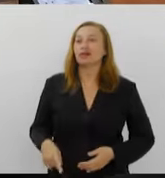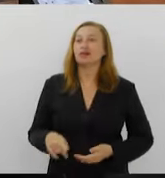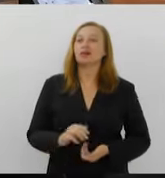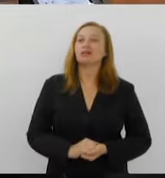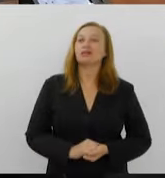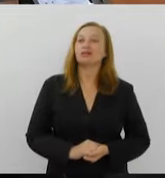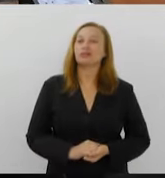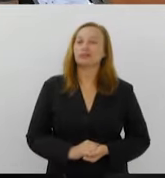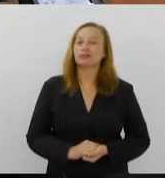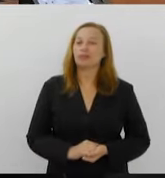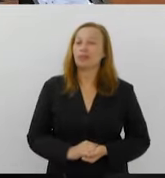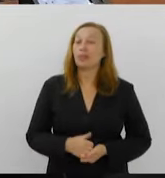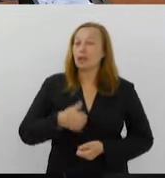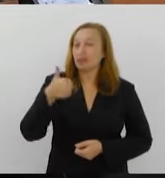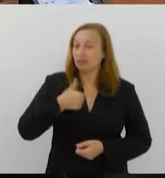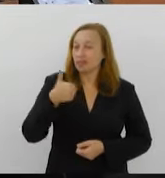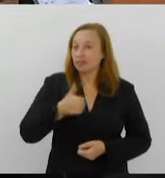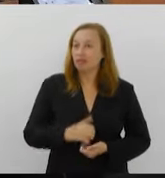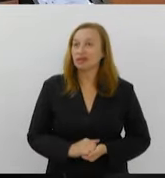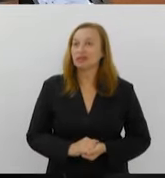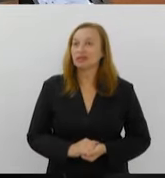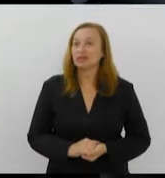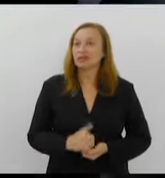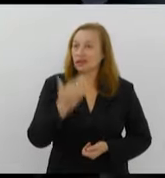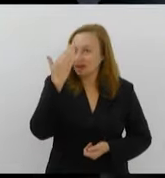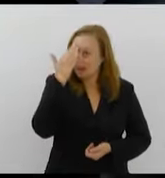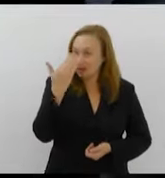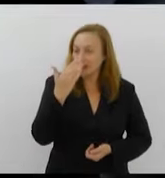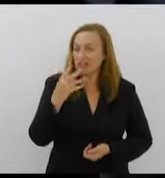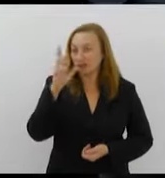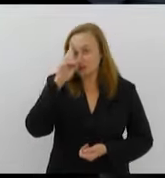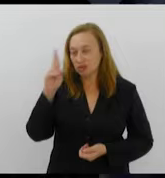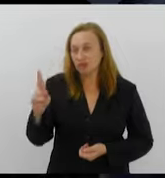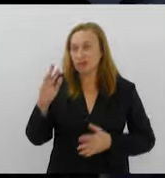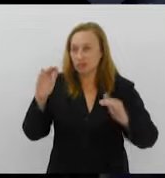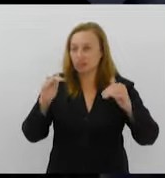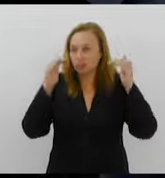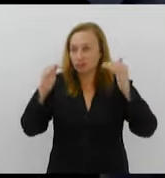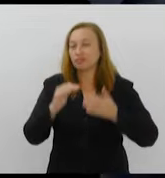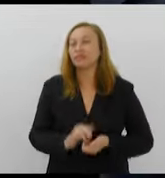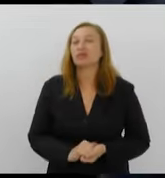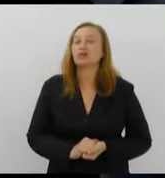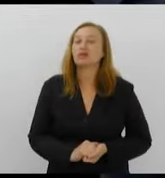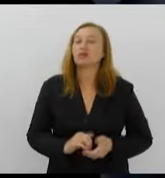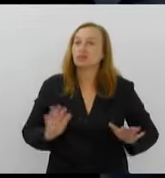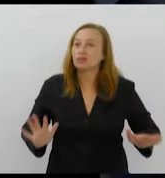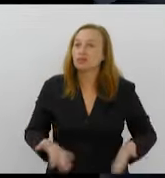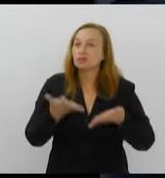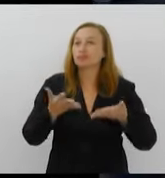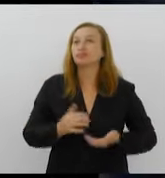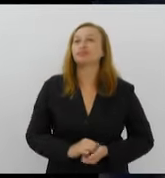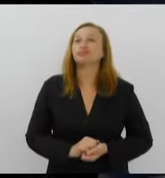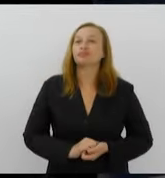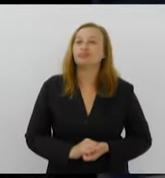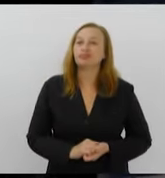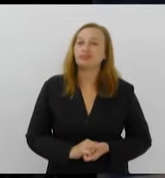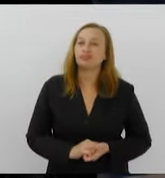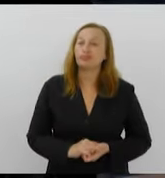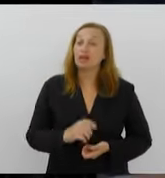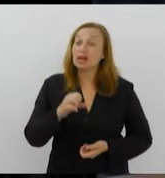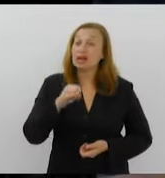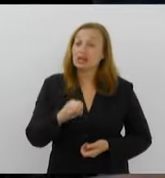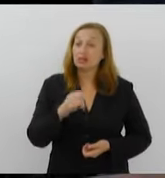Presidente, primeiro, para agradecer a Vossa Excelência o empenho, e que se não fosse